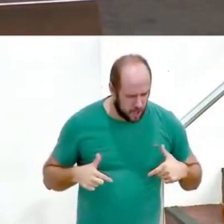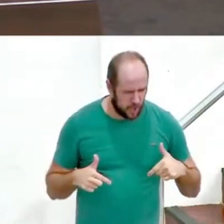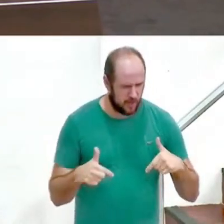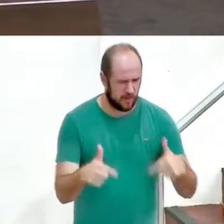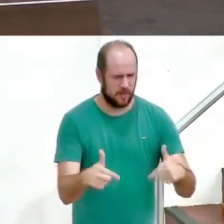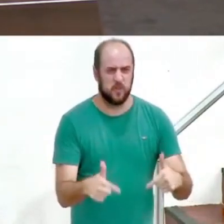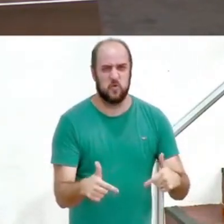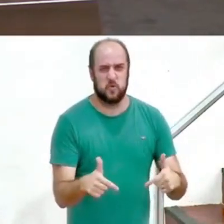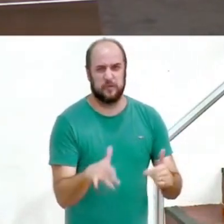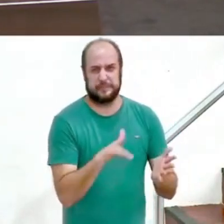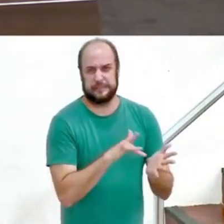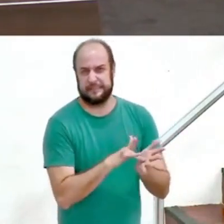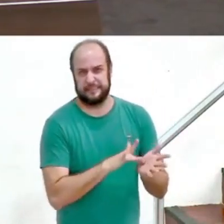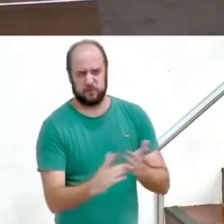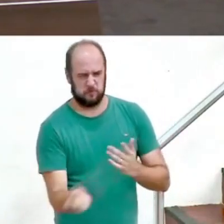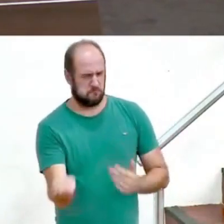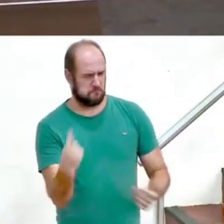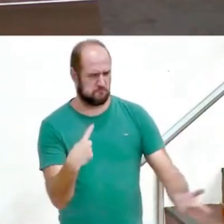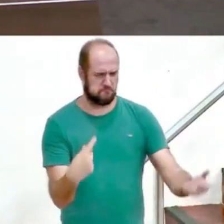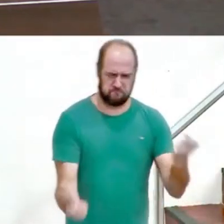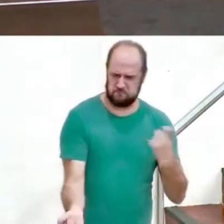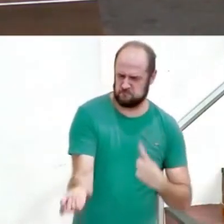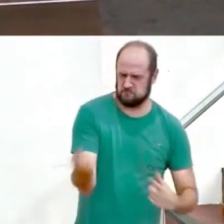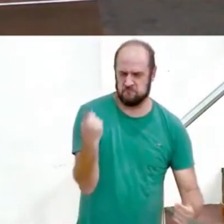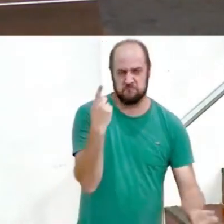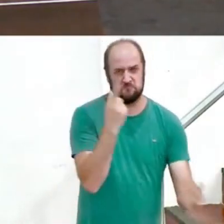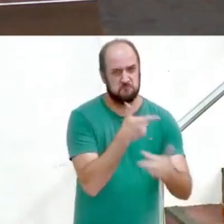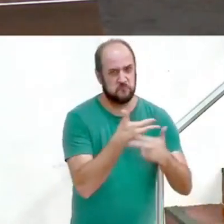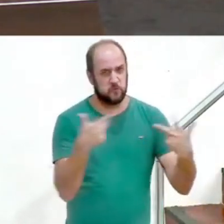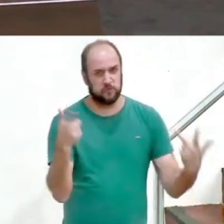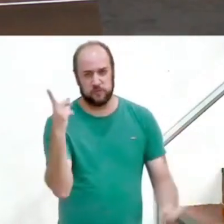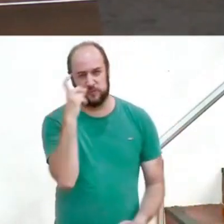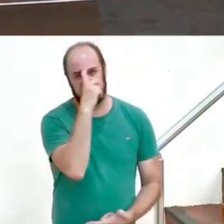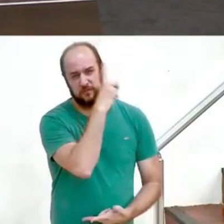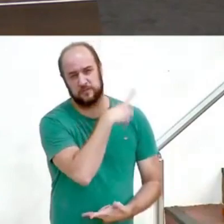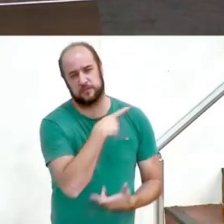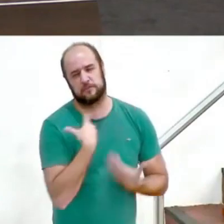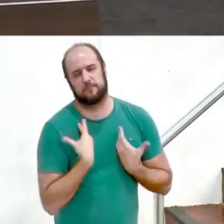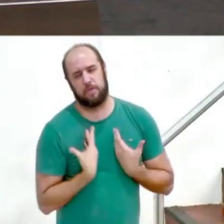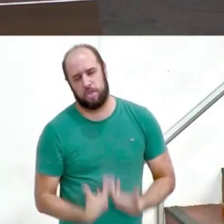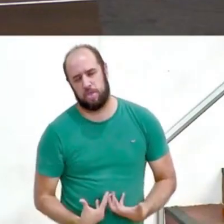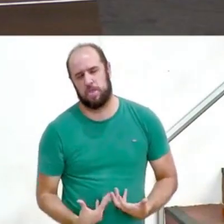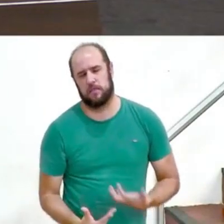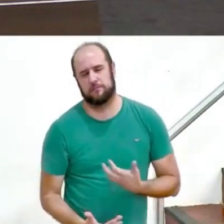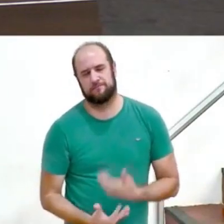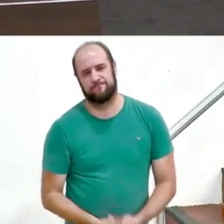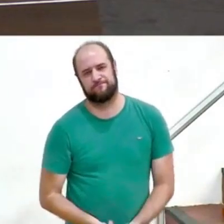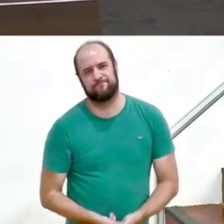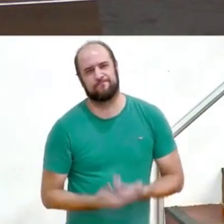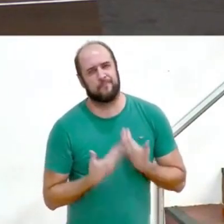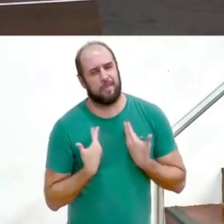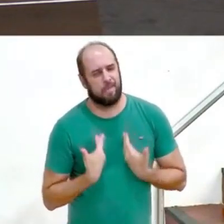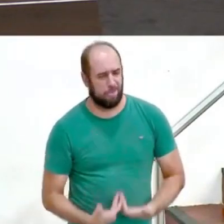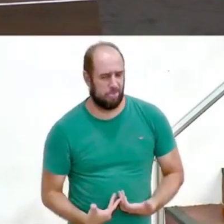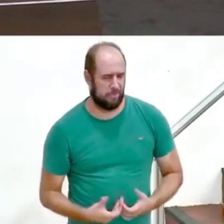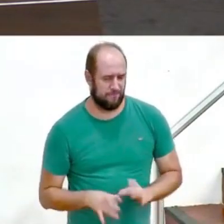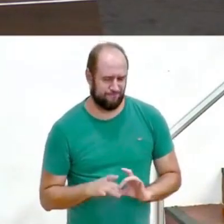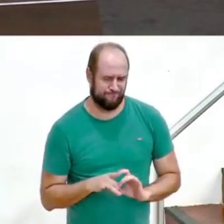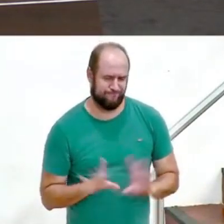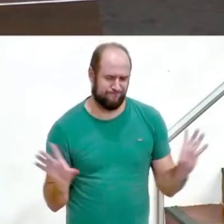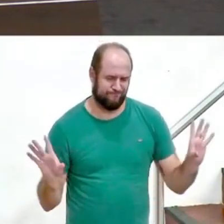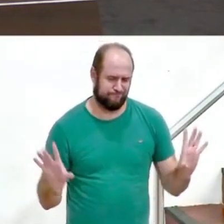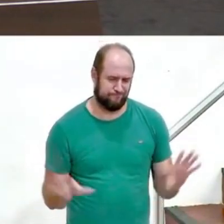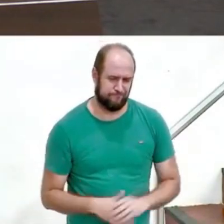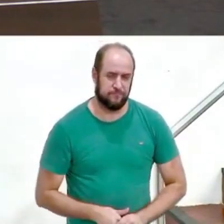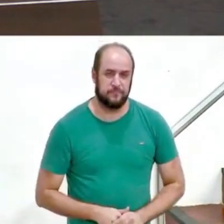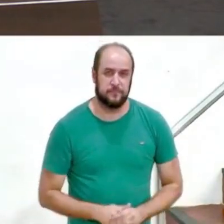os oponentes e as dificuldades, eles se entregam ao desânimo. Se entregam ao desânimo.